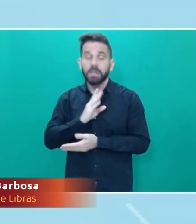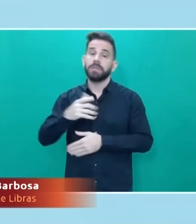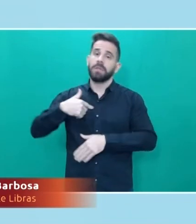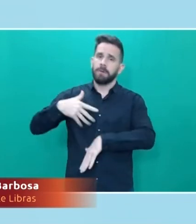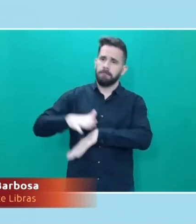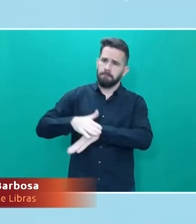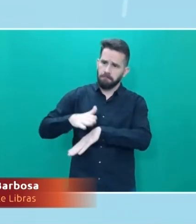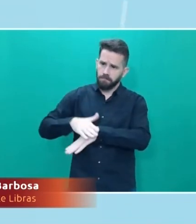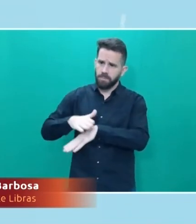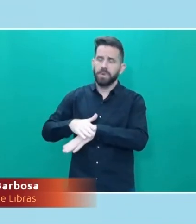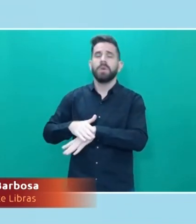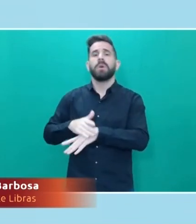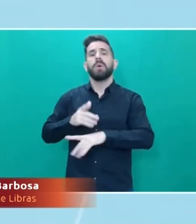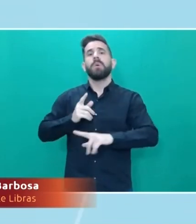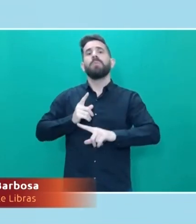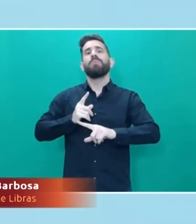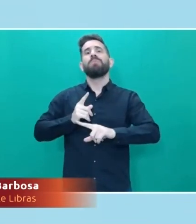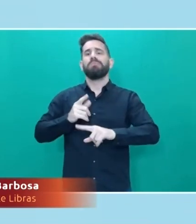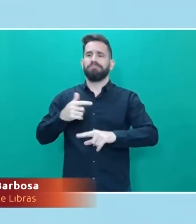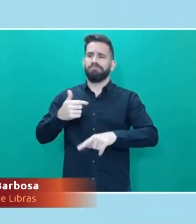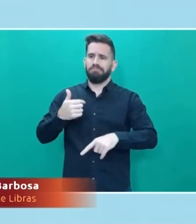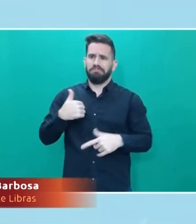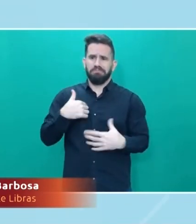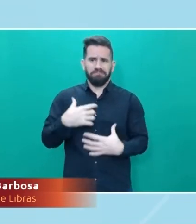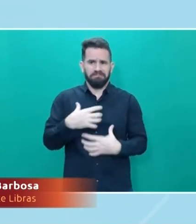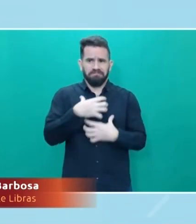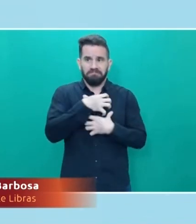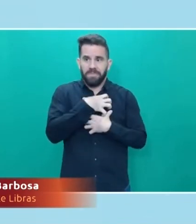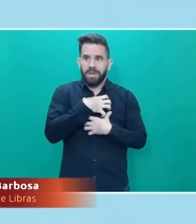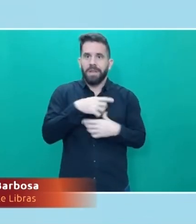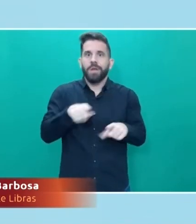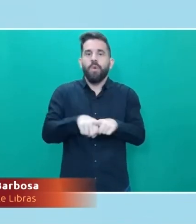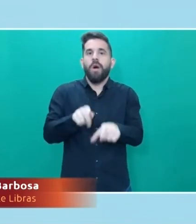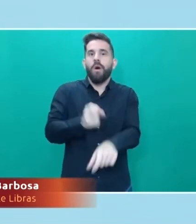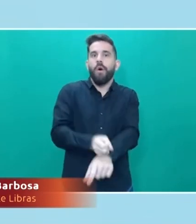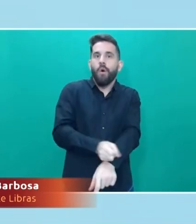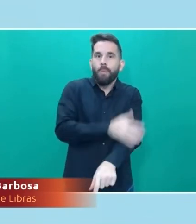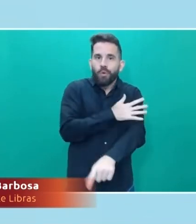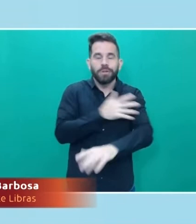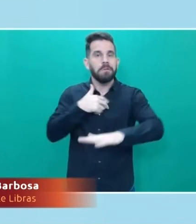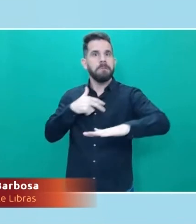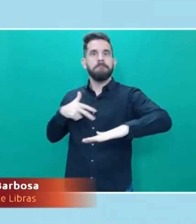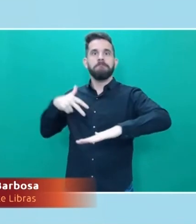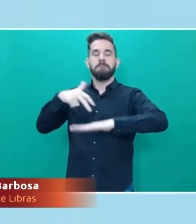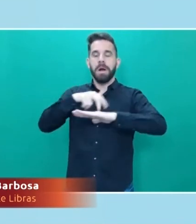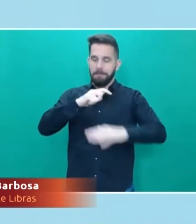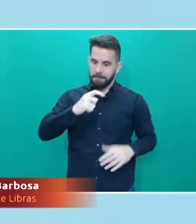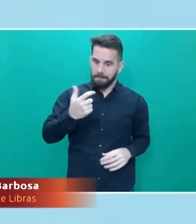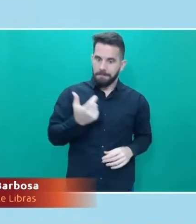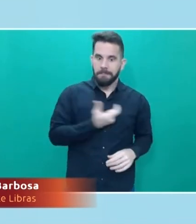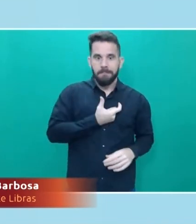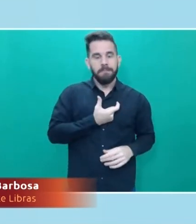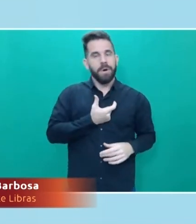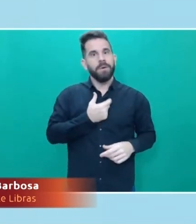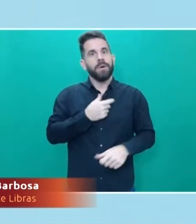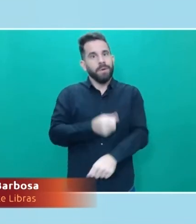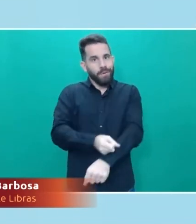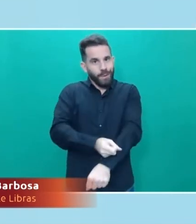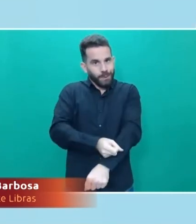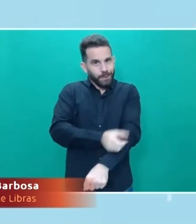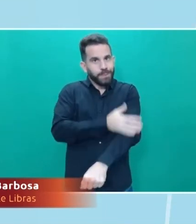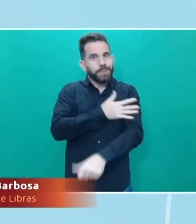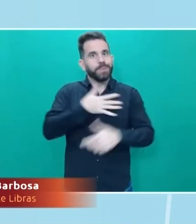porque eu acho muito injusto somente eu sentir a emoção que eu senti ao subir ao pódio, né? Eu senti